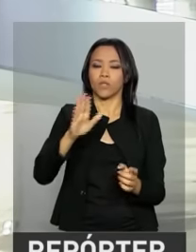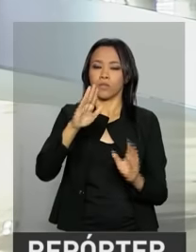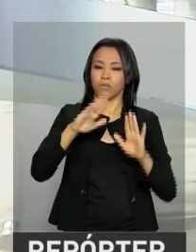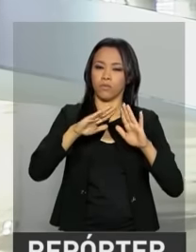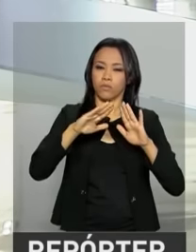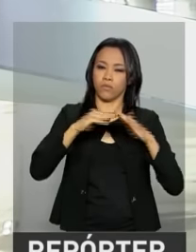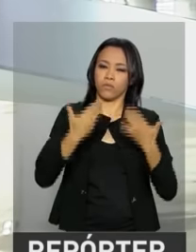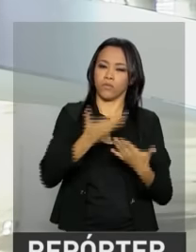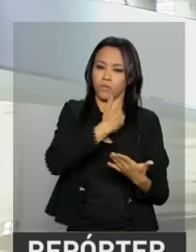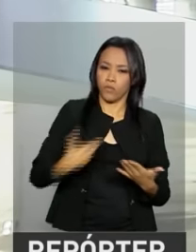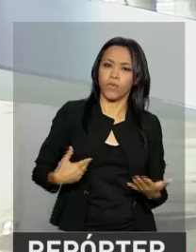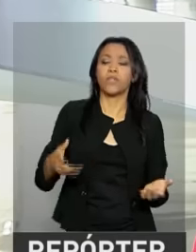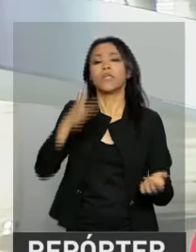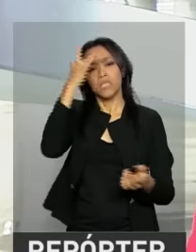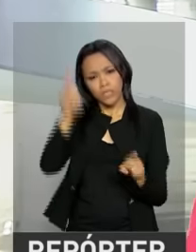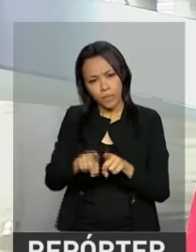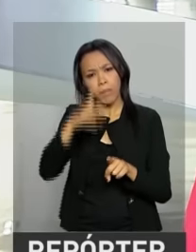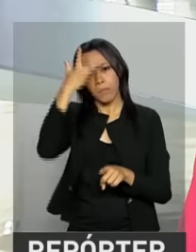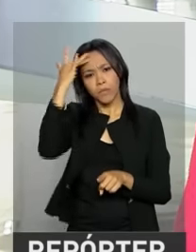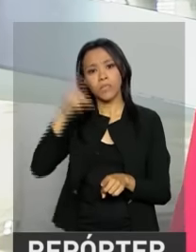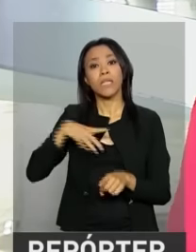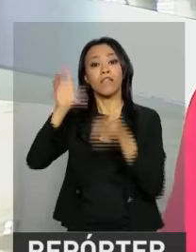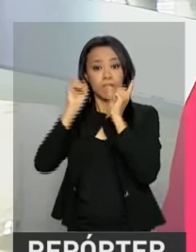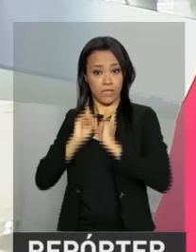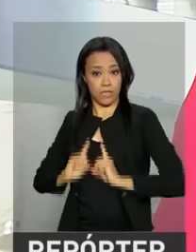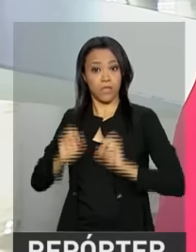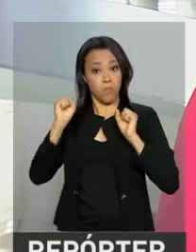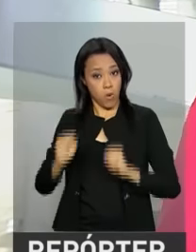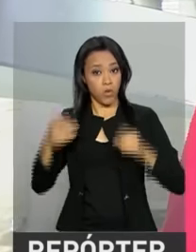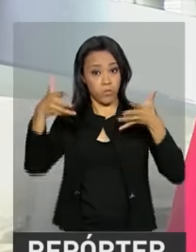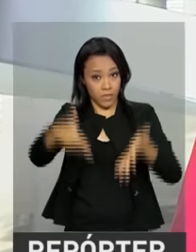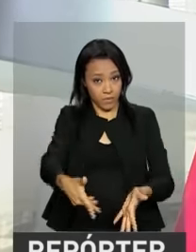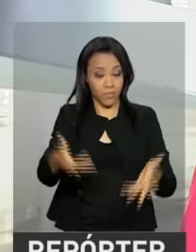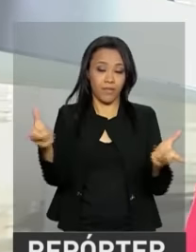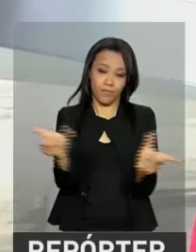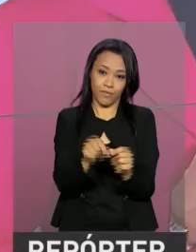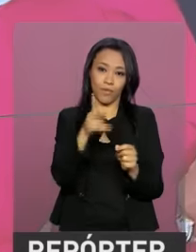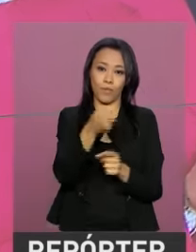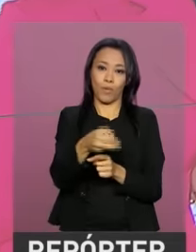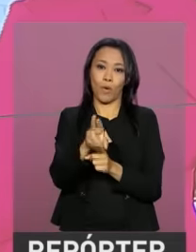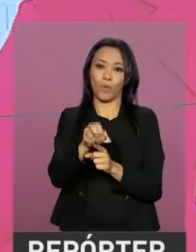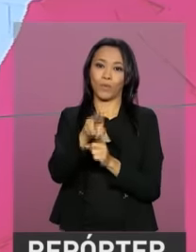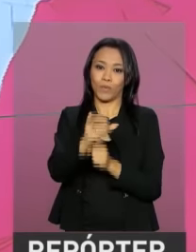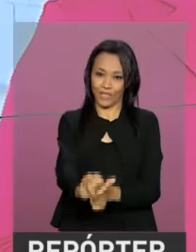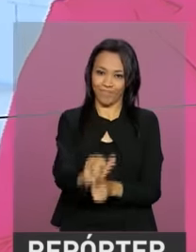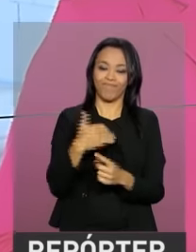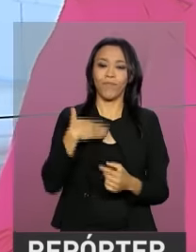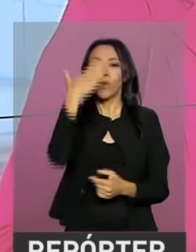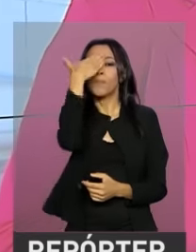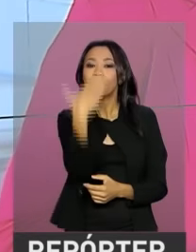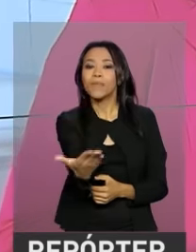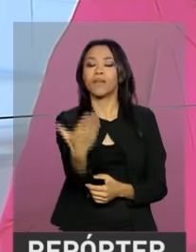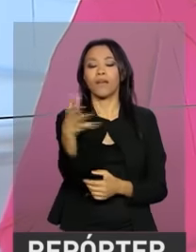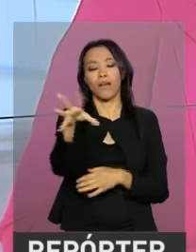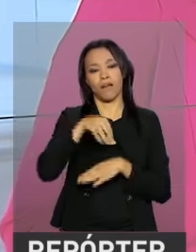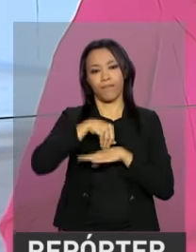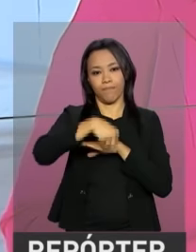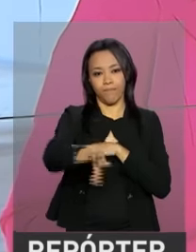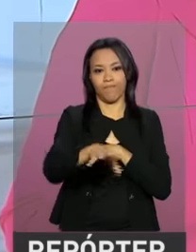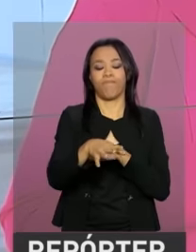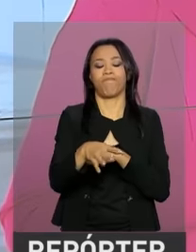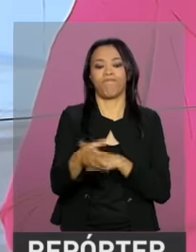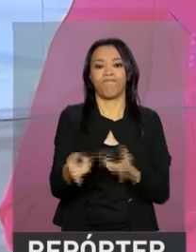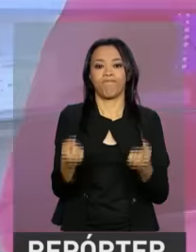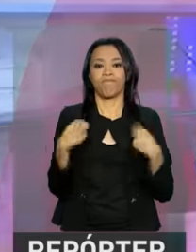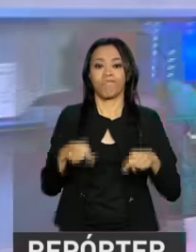com deficiência podem participar do ProUni. Volto com você, Leandro. Ok, Mara, obrigado pelas suas informações aí do Palácio